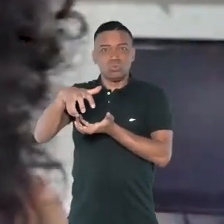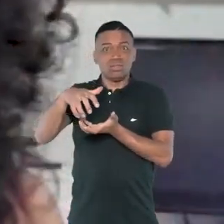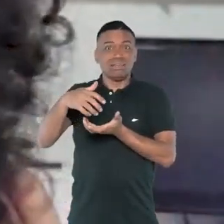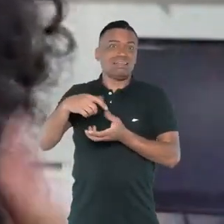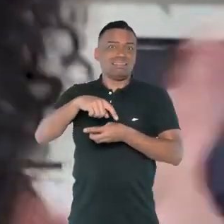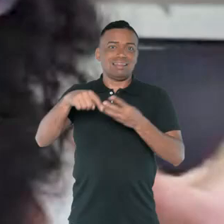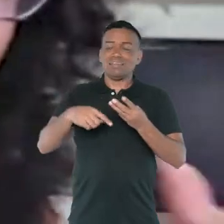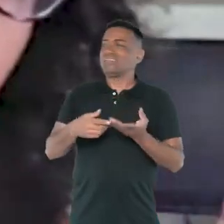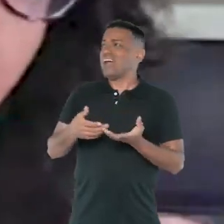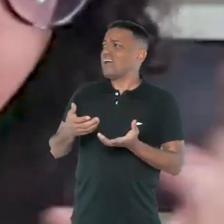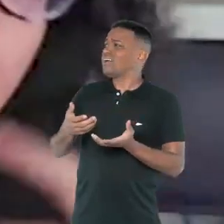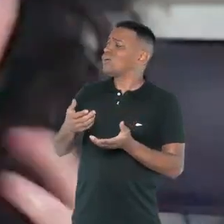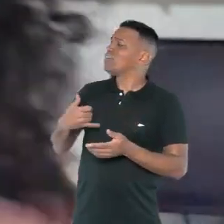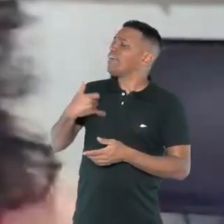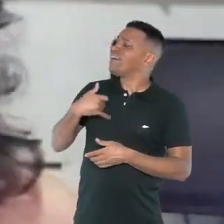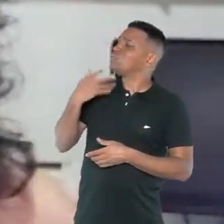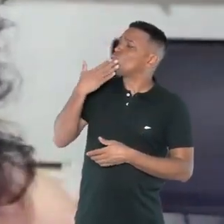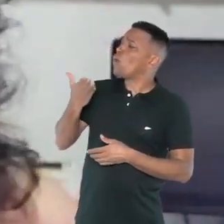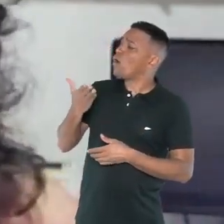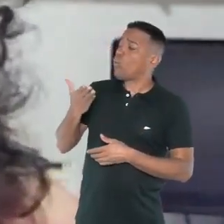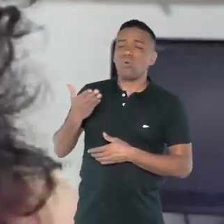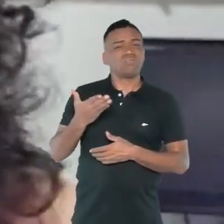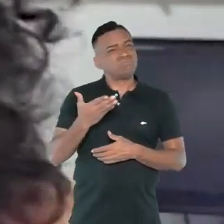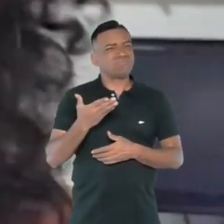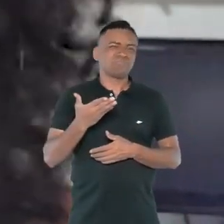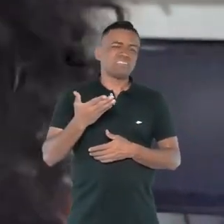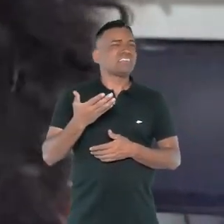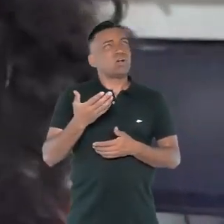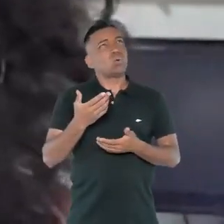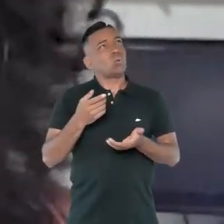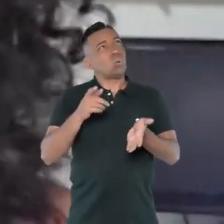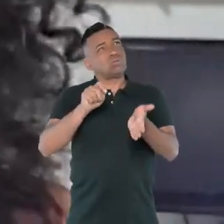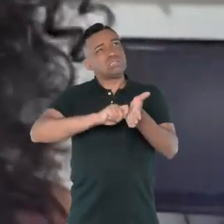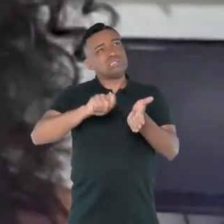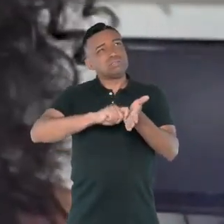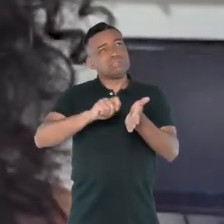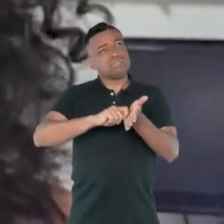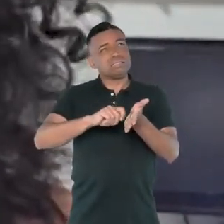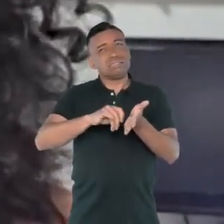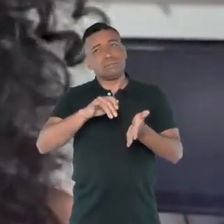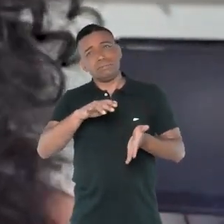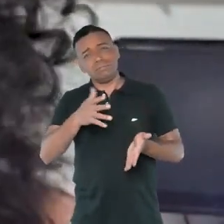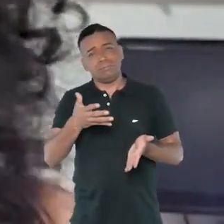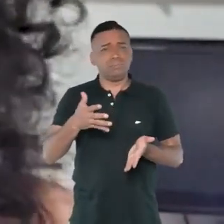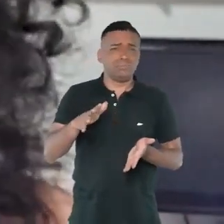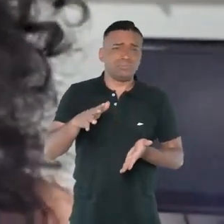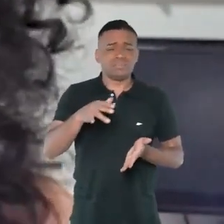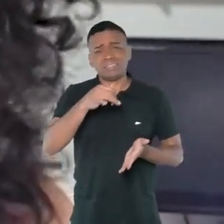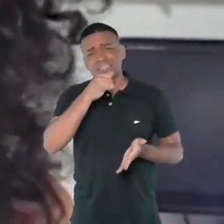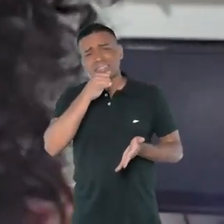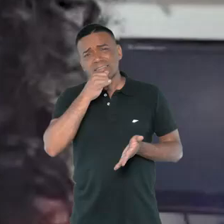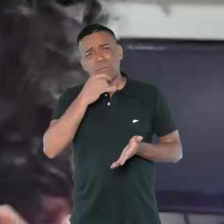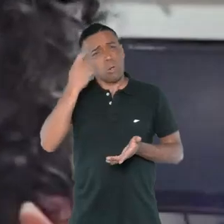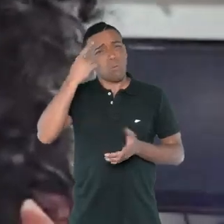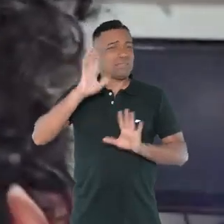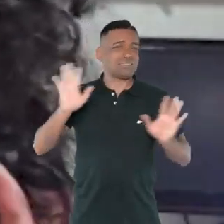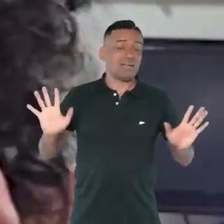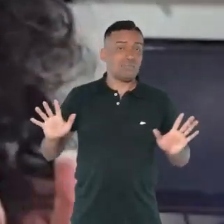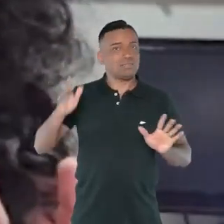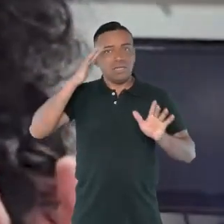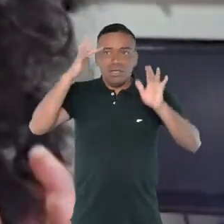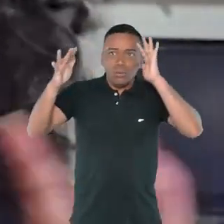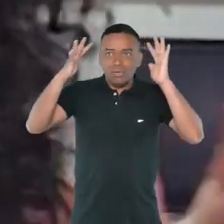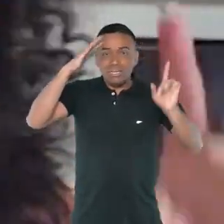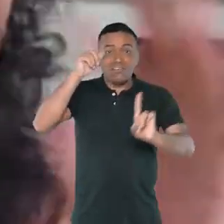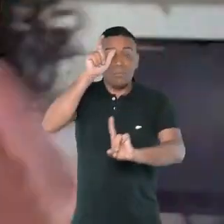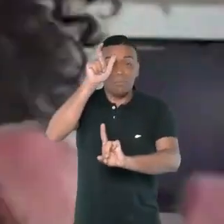tipo, mas eu queria me ver na capa de um livro. Você tinha quantos anos? a primeira vez que eu escrevi, eu